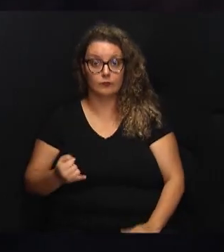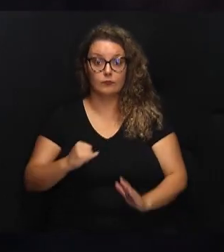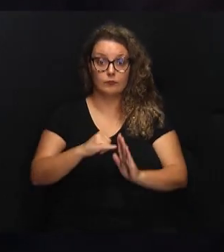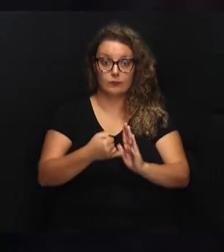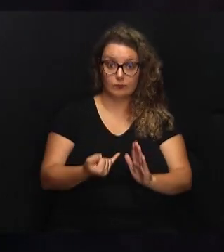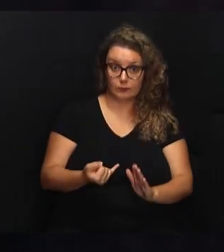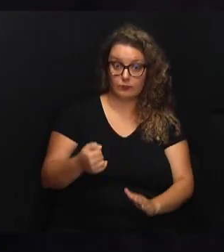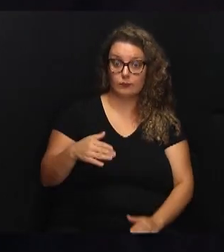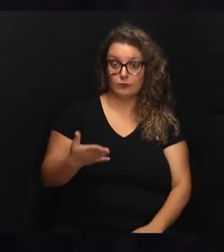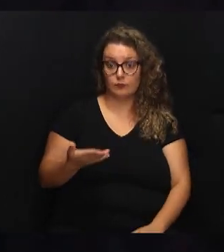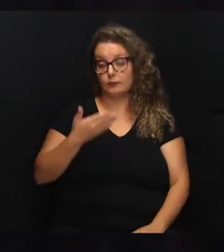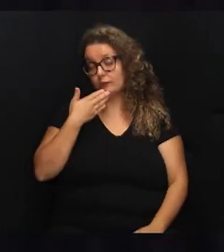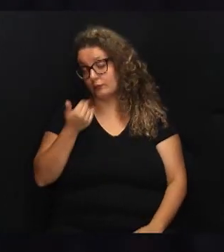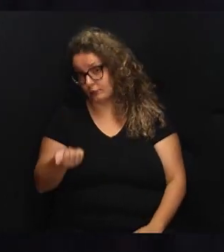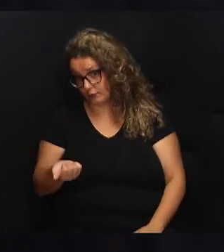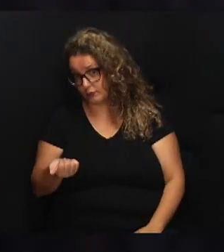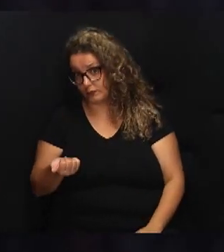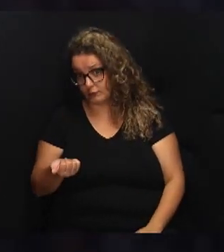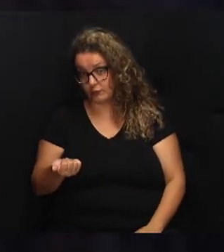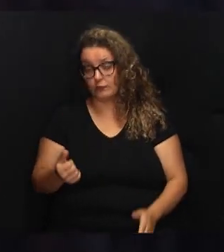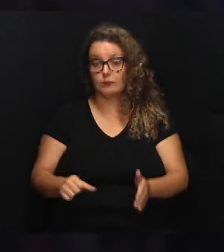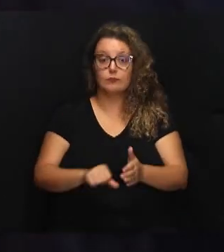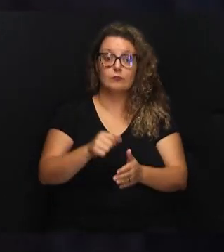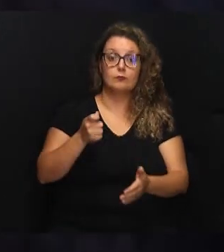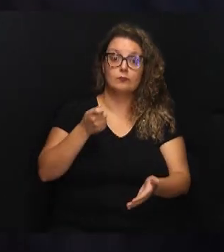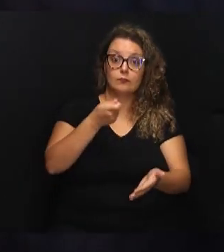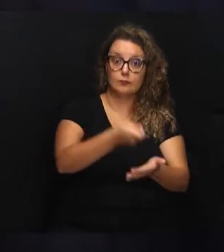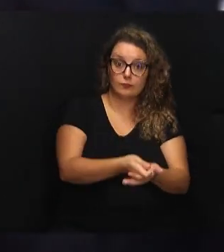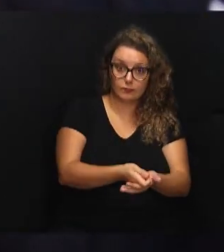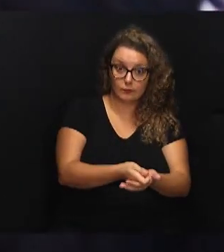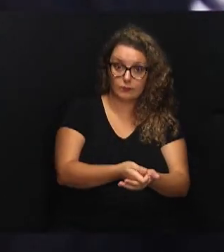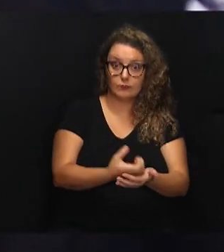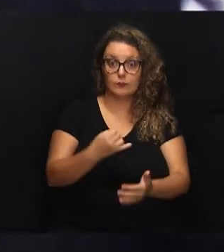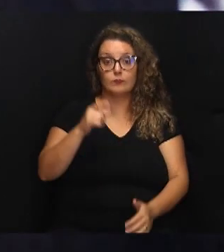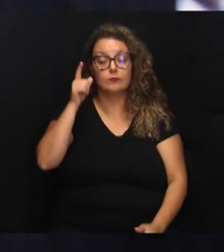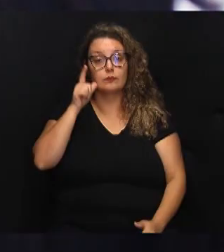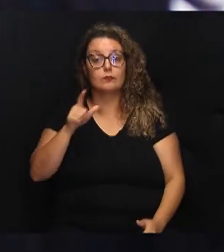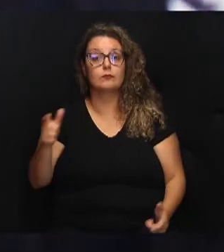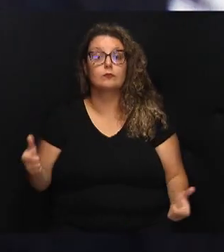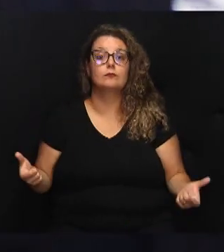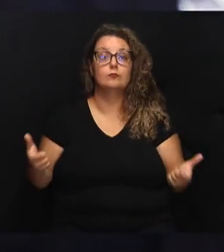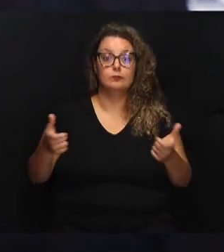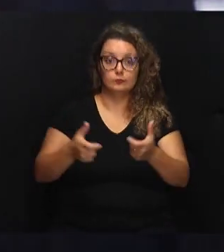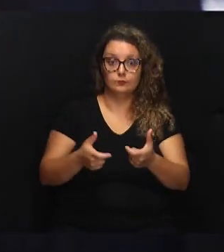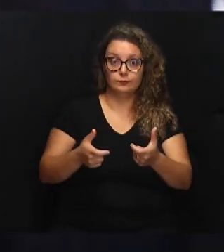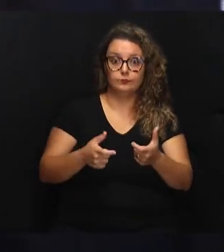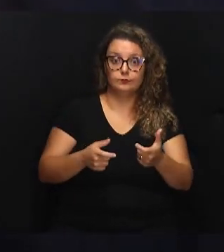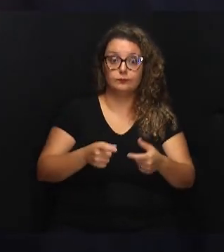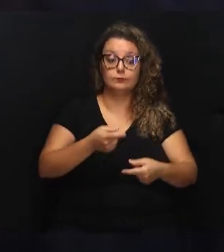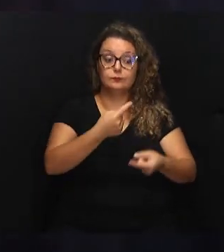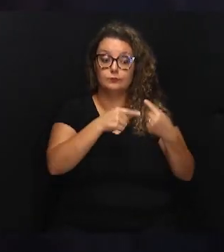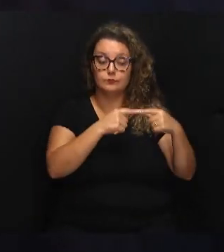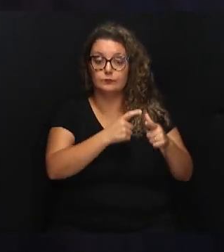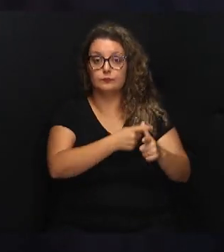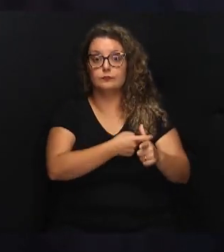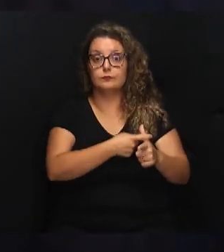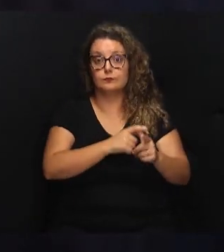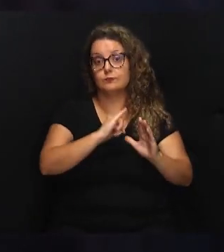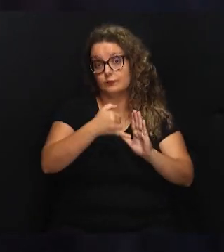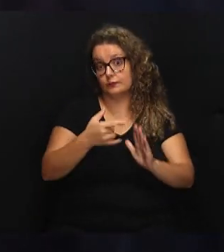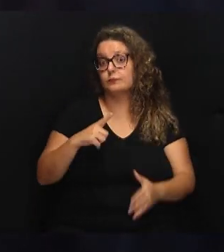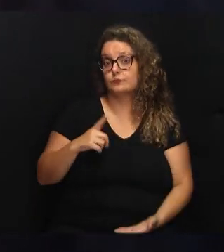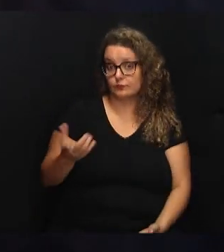mais favoráveis, a primeira conta que você tem que fazer é se você consegue diminuir outras dívidas com juros que você